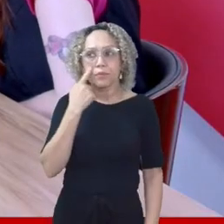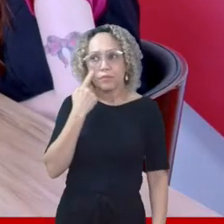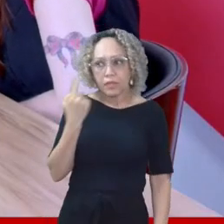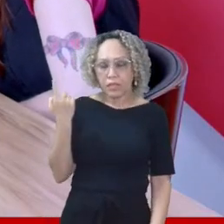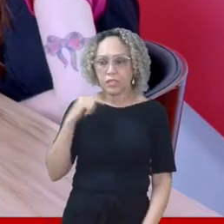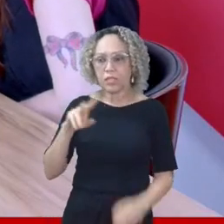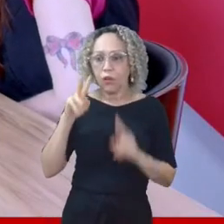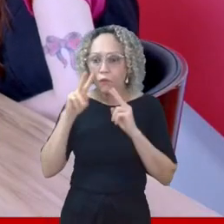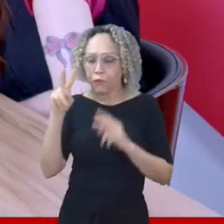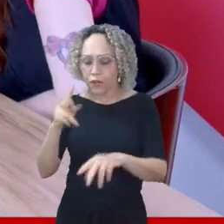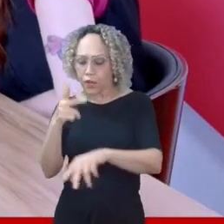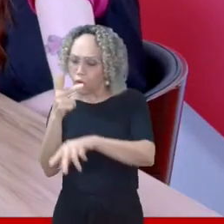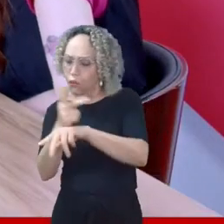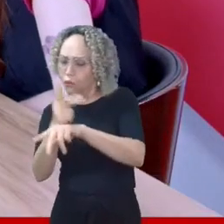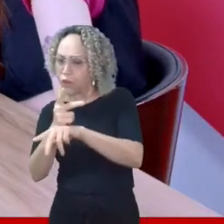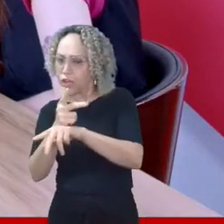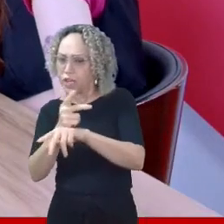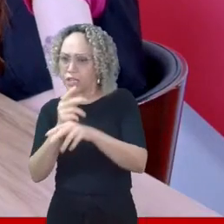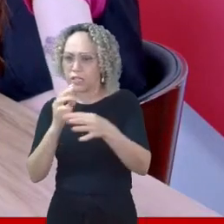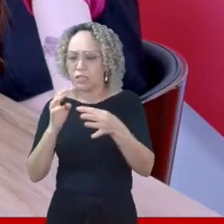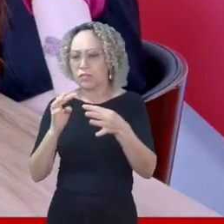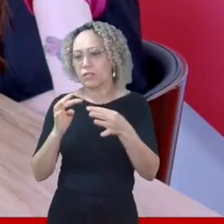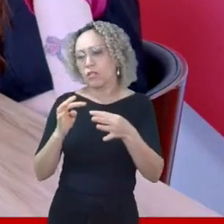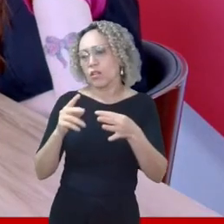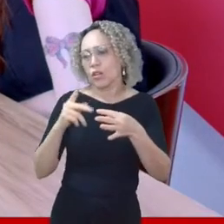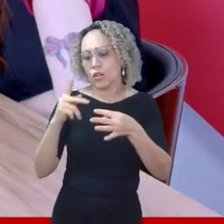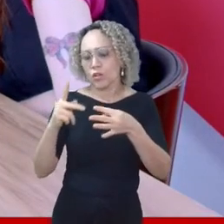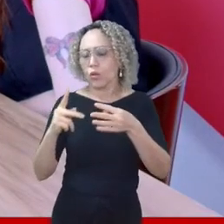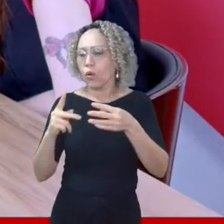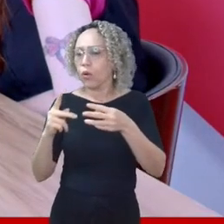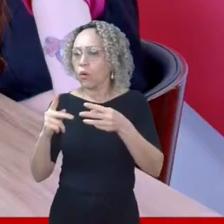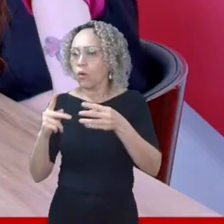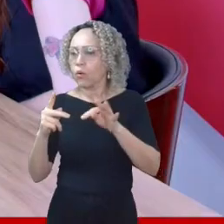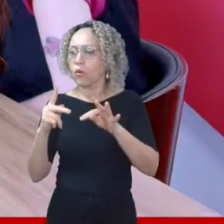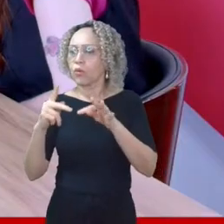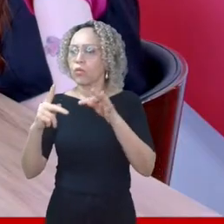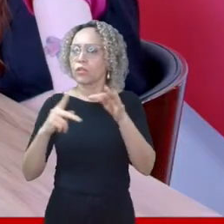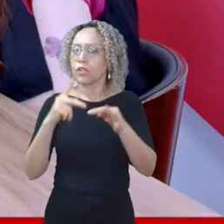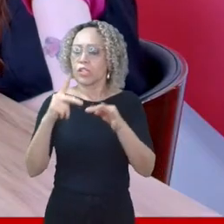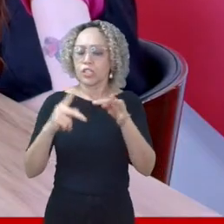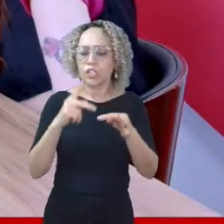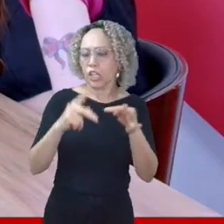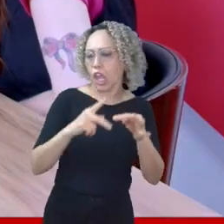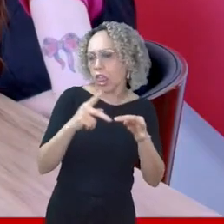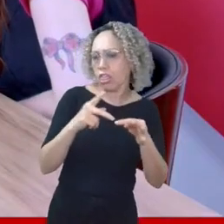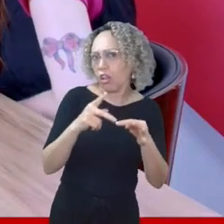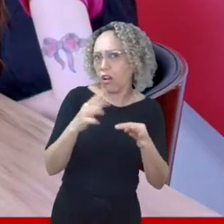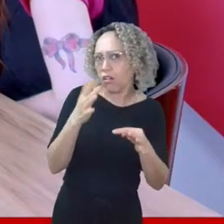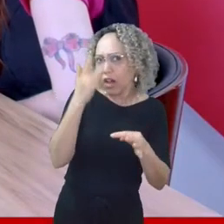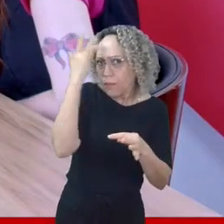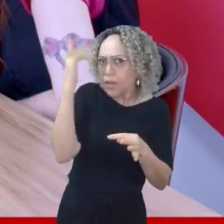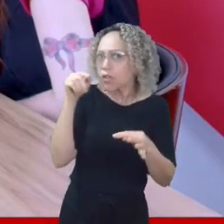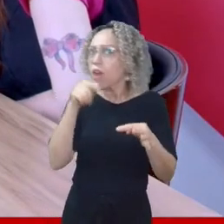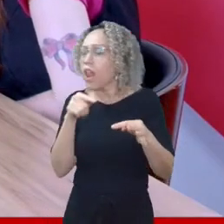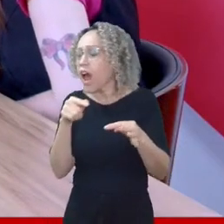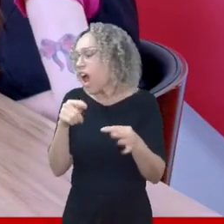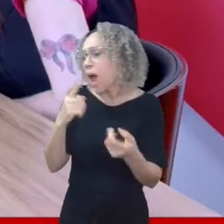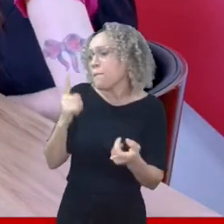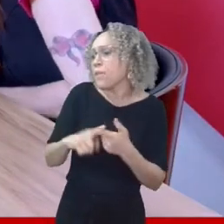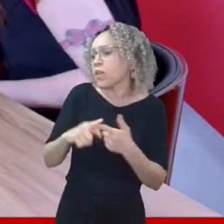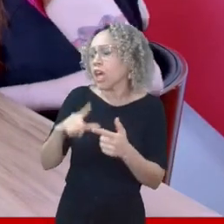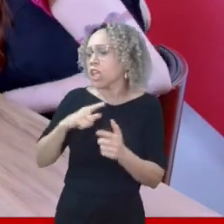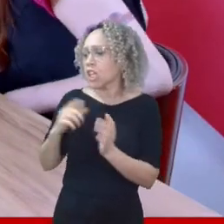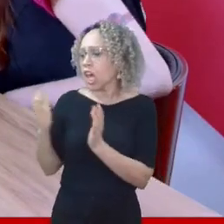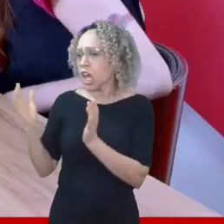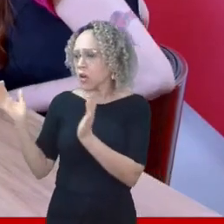e de uma pessoa perguntando: mas por que existe uma bancada da Bíblia? Por que existe isso? Na verdade, não é.